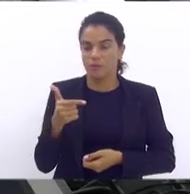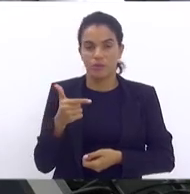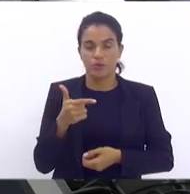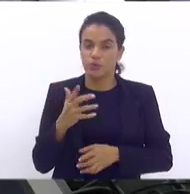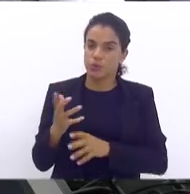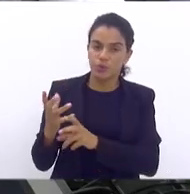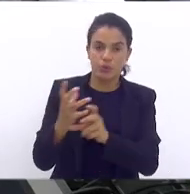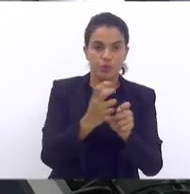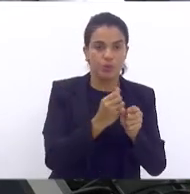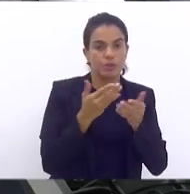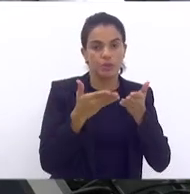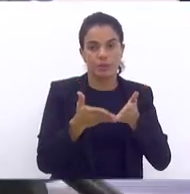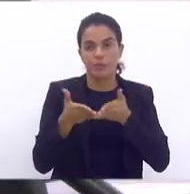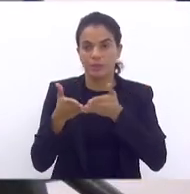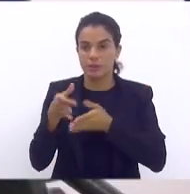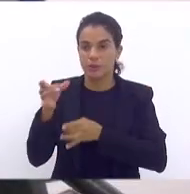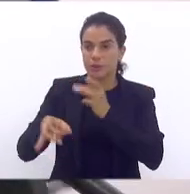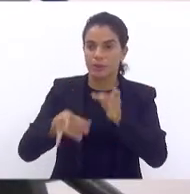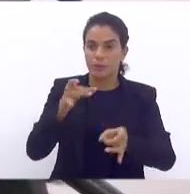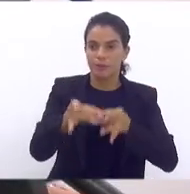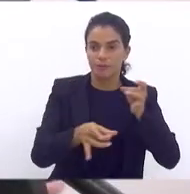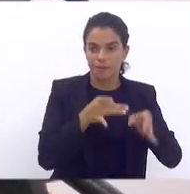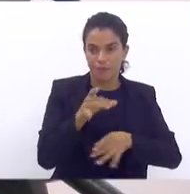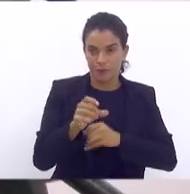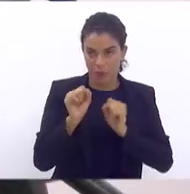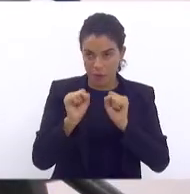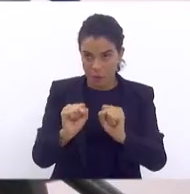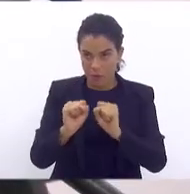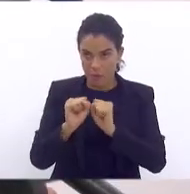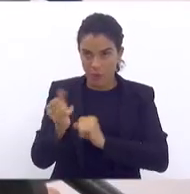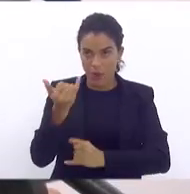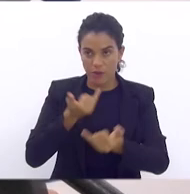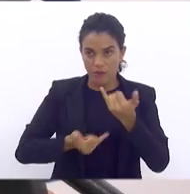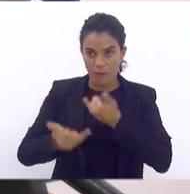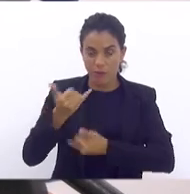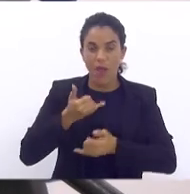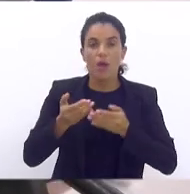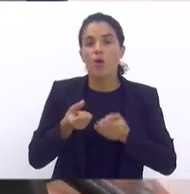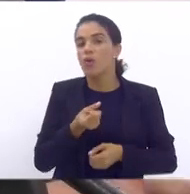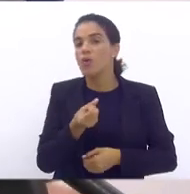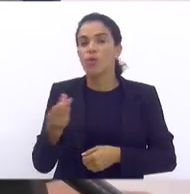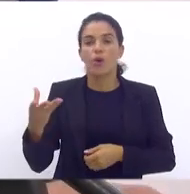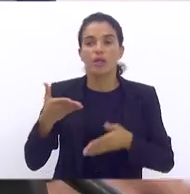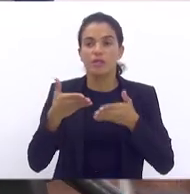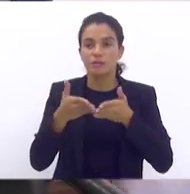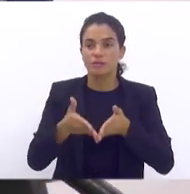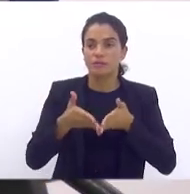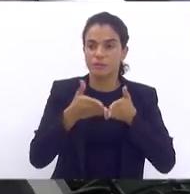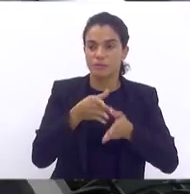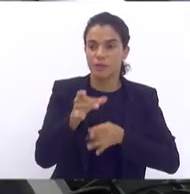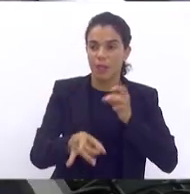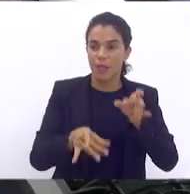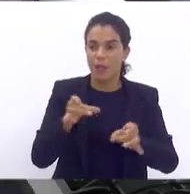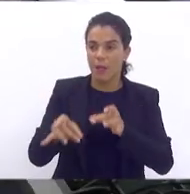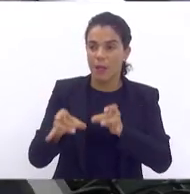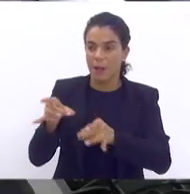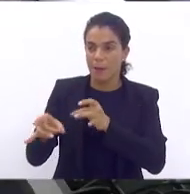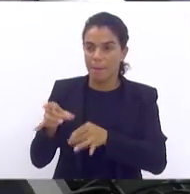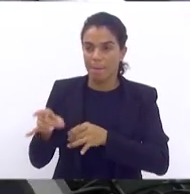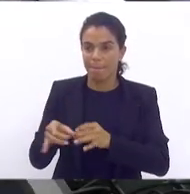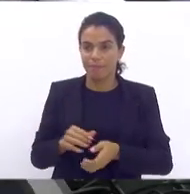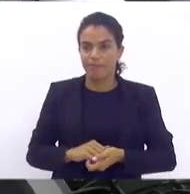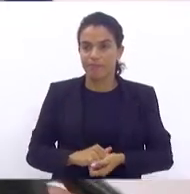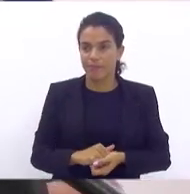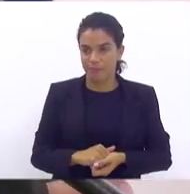o número de embarcação. Então, vocês embarcações. Têm. Você pode informar quantas embarcações abandonadas existem na Baía de Guanabara? Estamos dizendo